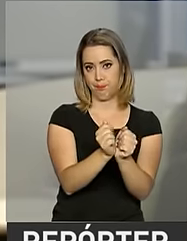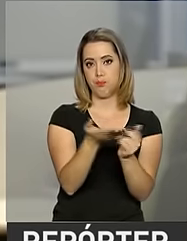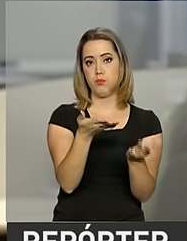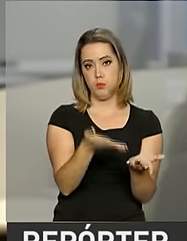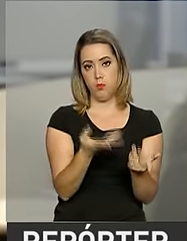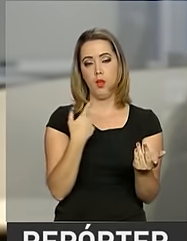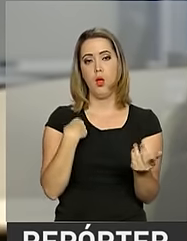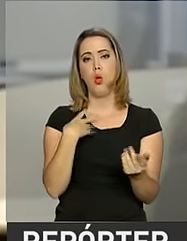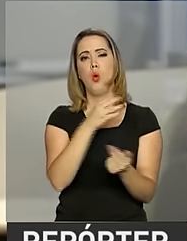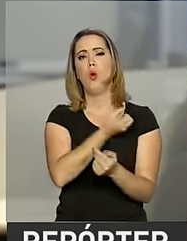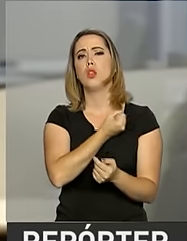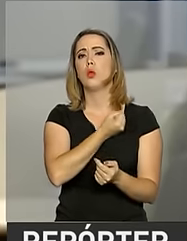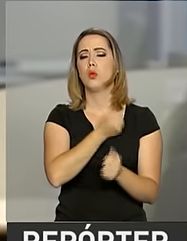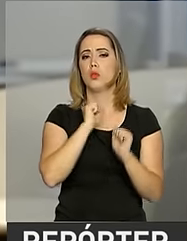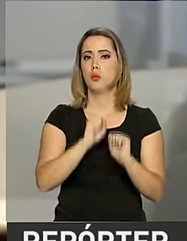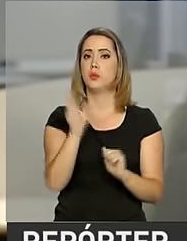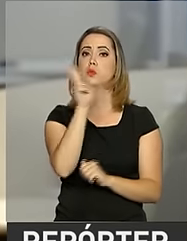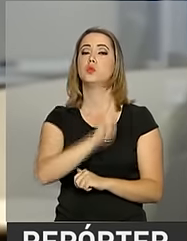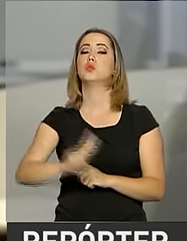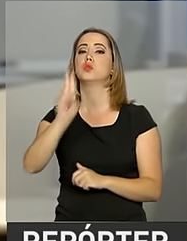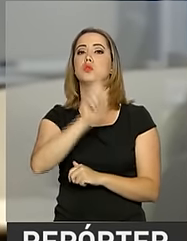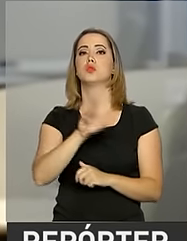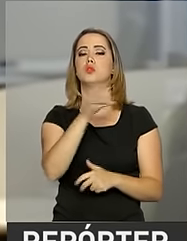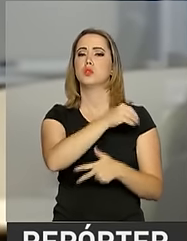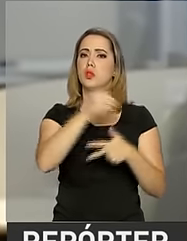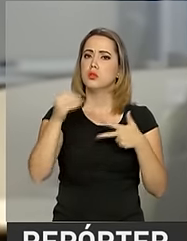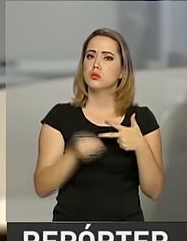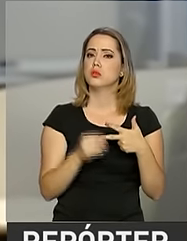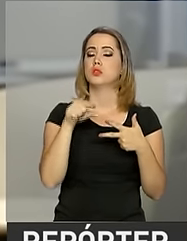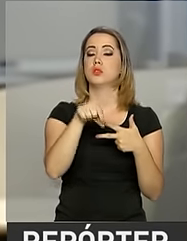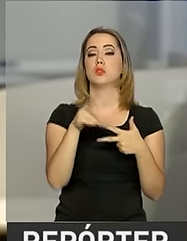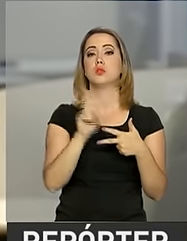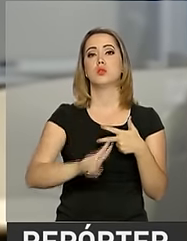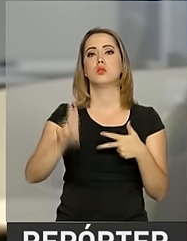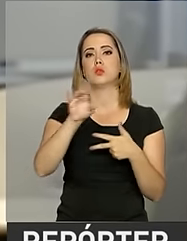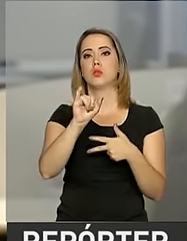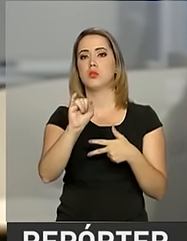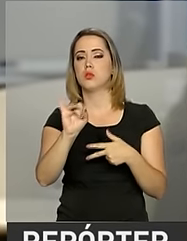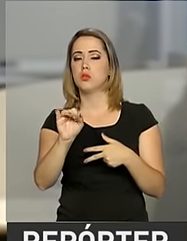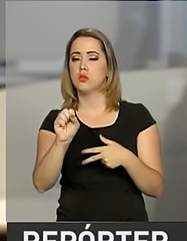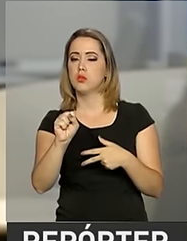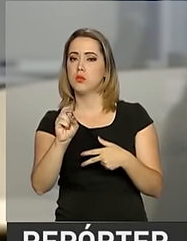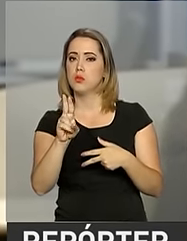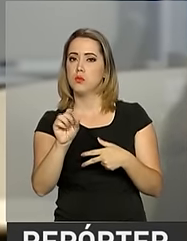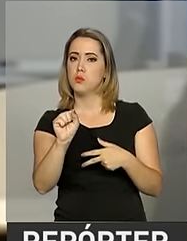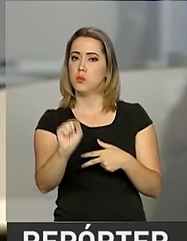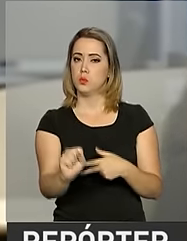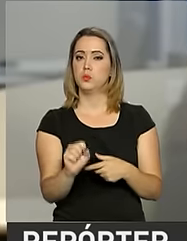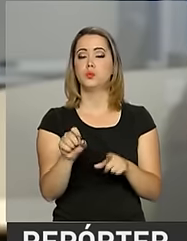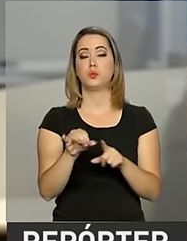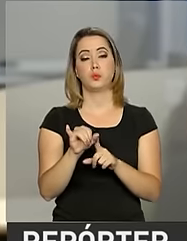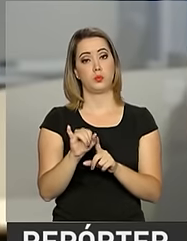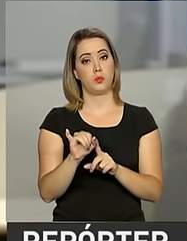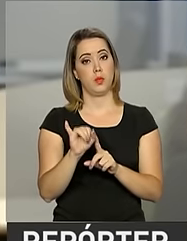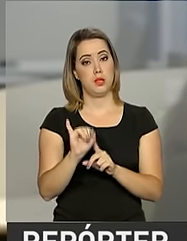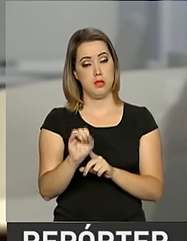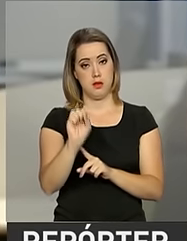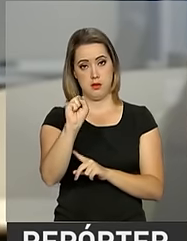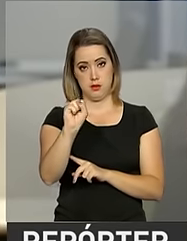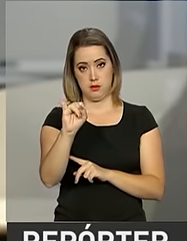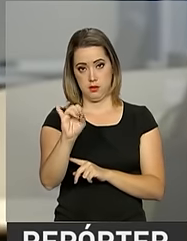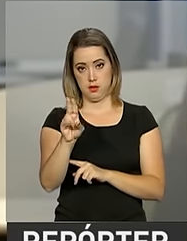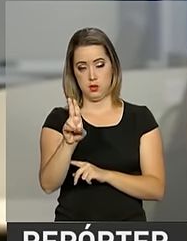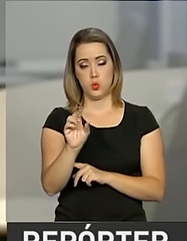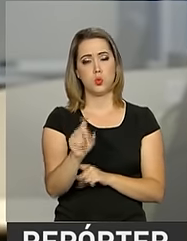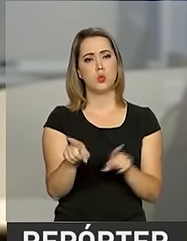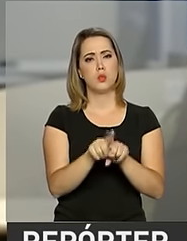vagas no ensino superior público pelo Sistema de Seleção Unificado, SISU, bolsas no ensino superior privado pelo Programa Universidade para Todos, o